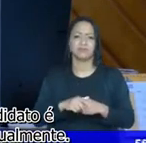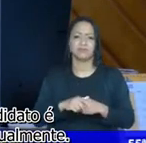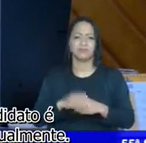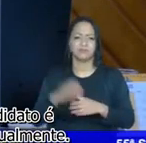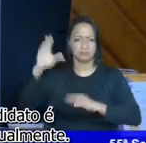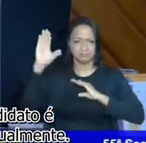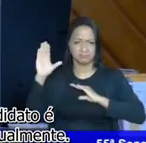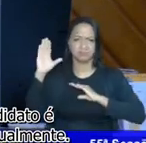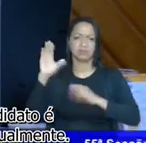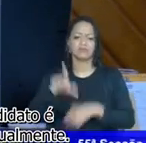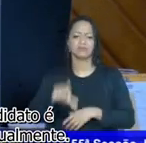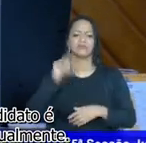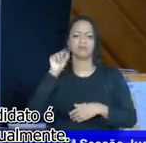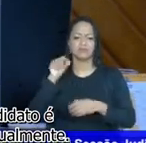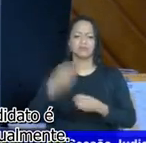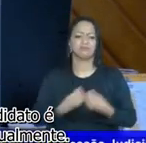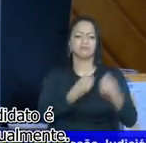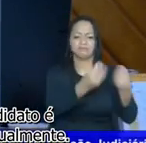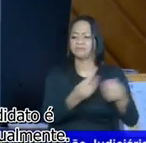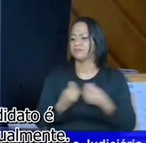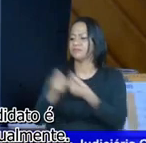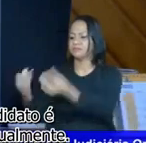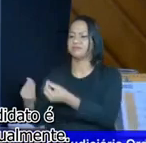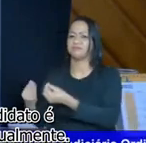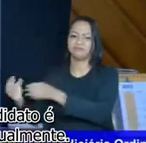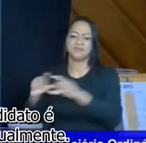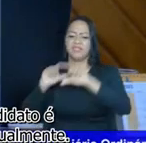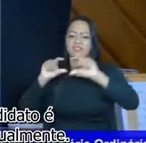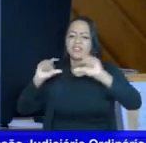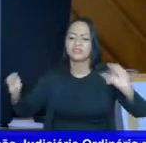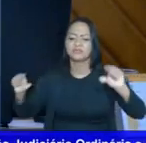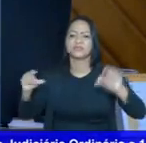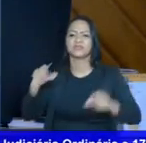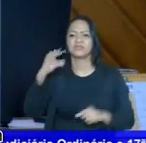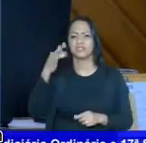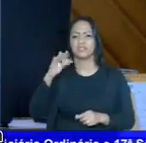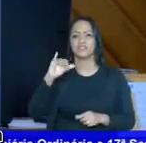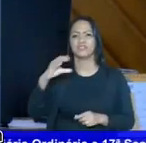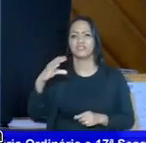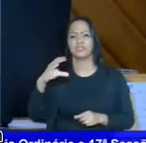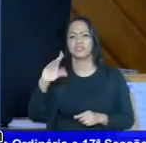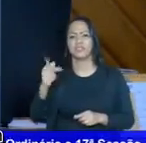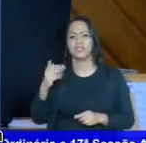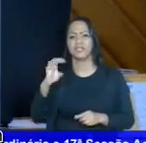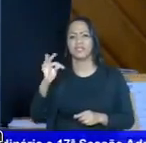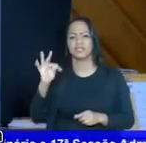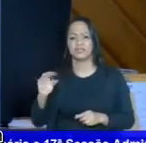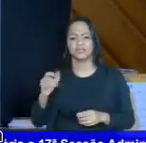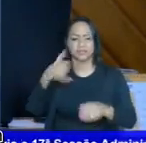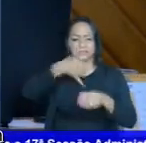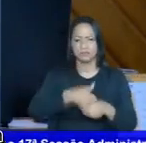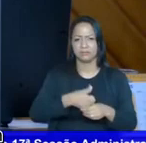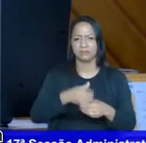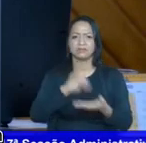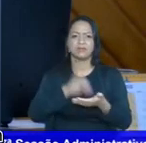que o candidato é quem escolhe para quem vai entregar cada ticket individualmente. No caso, ausente qualquer